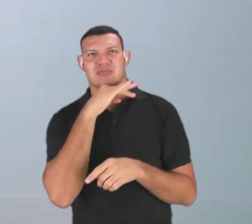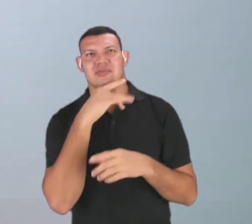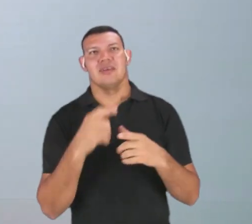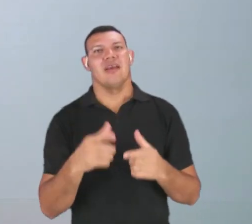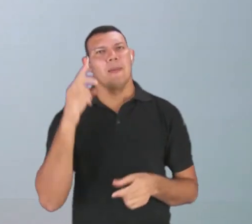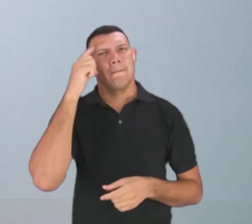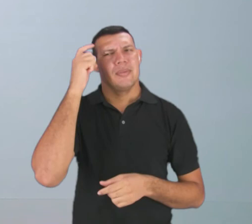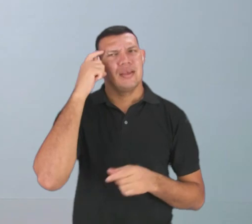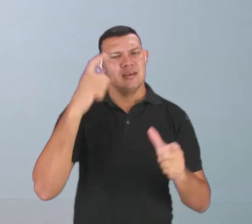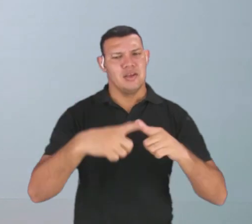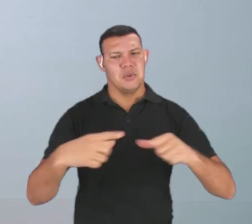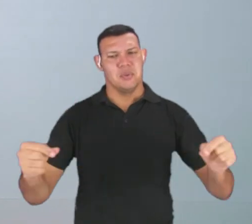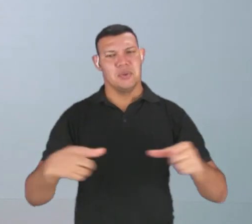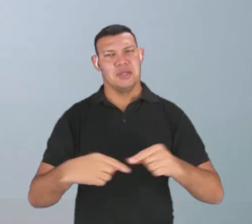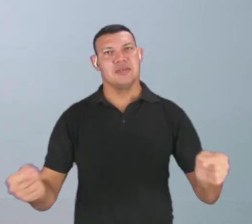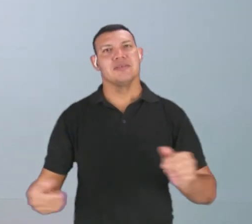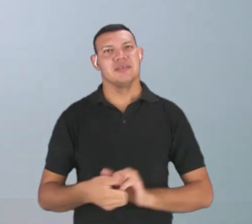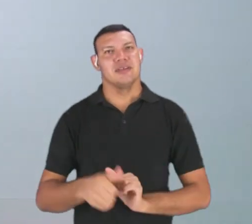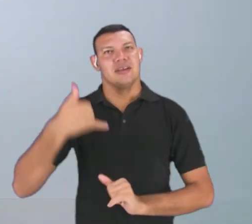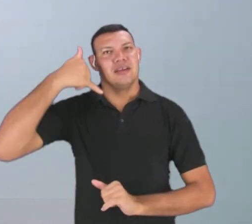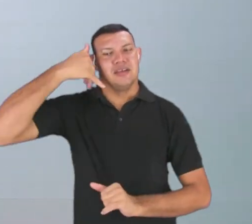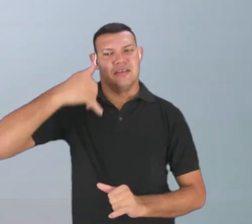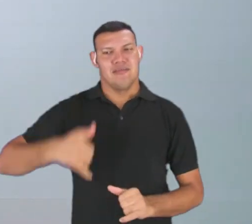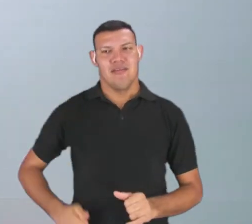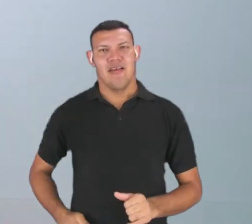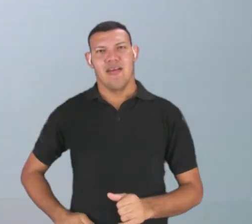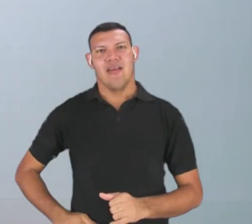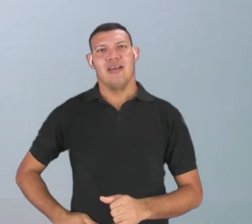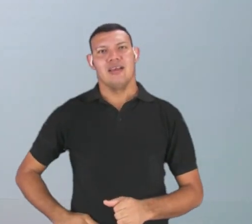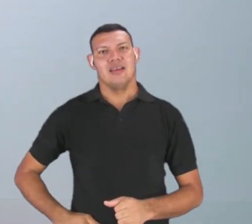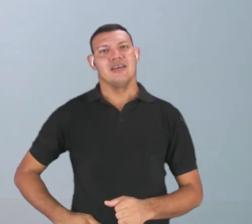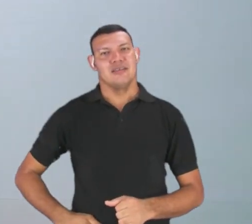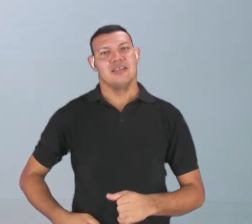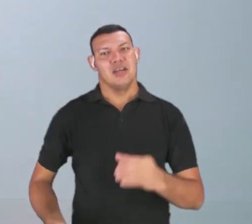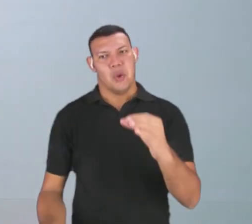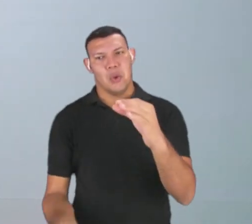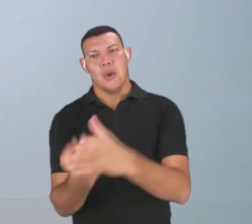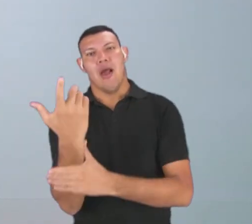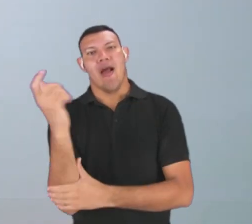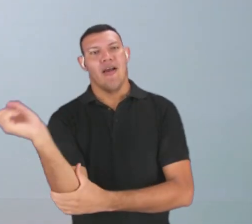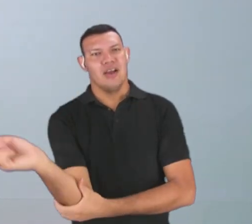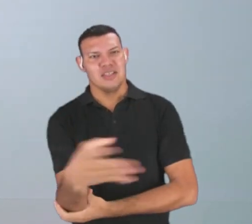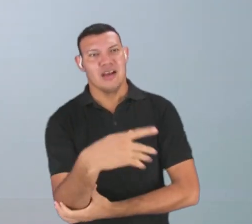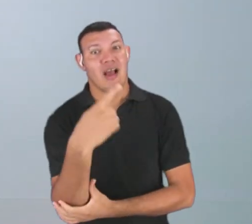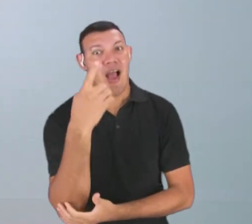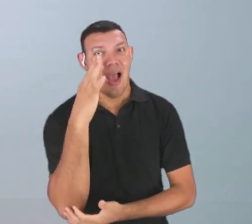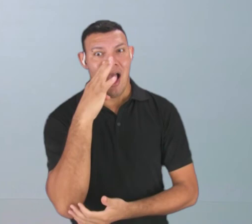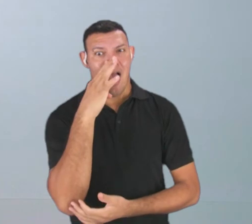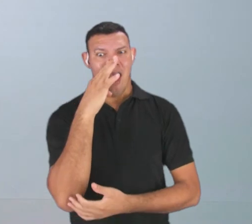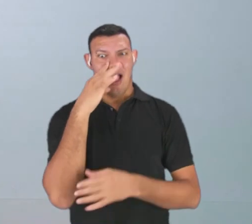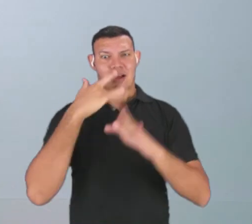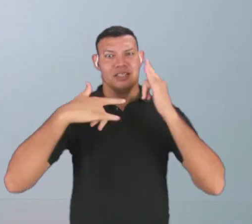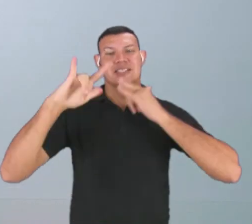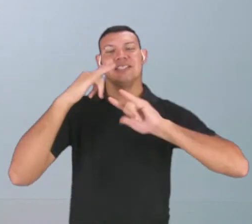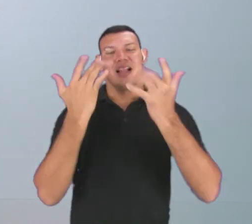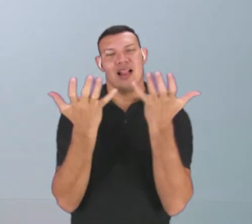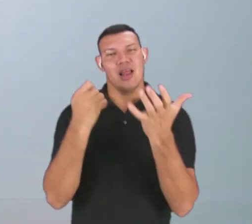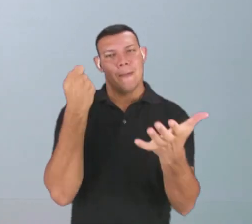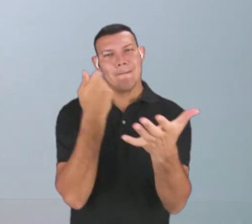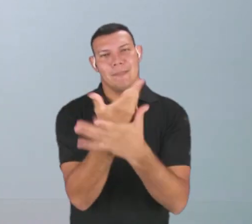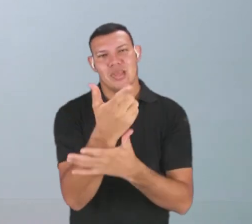Japão? Lança um telefone novo, então já compra um novo e deixa de lado um avançado para o nosso